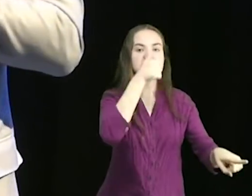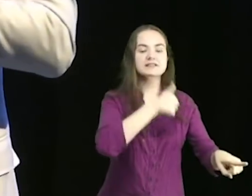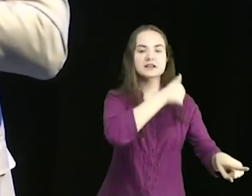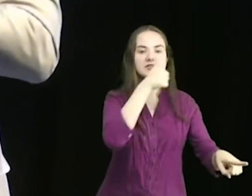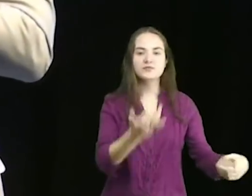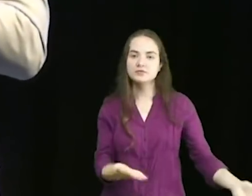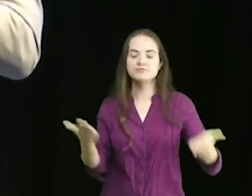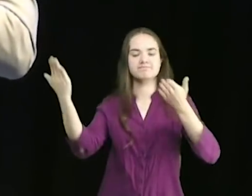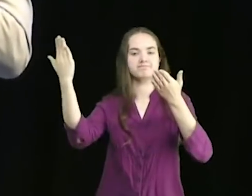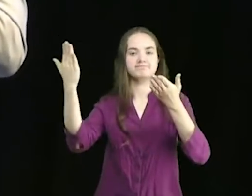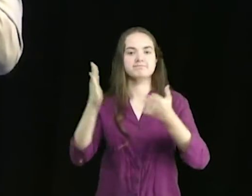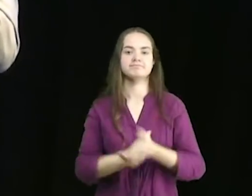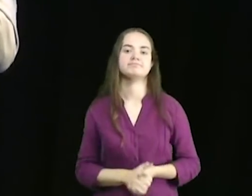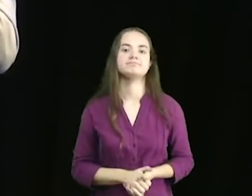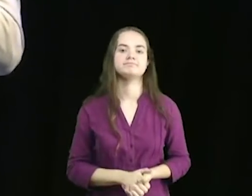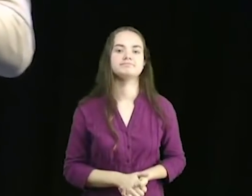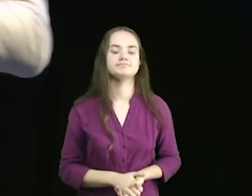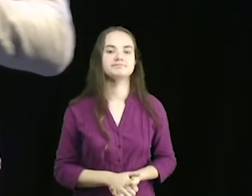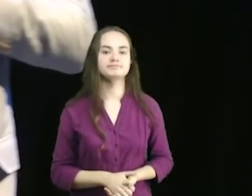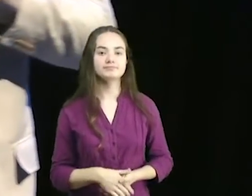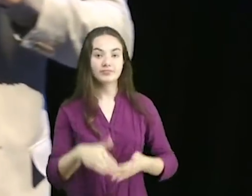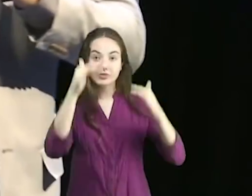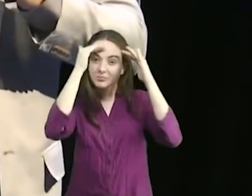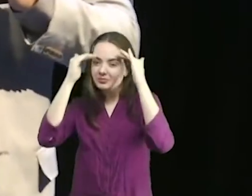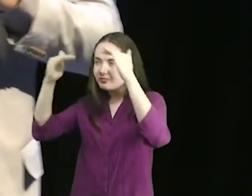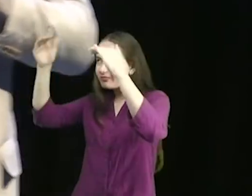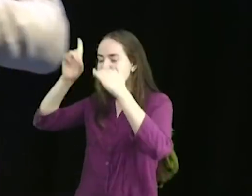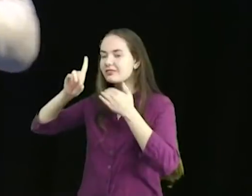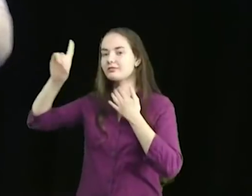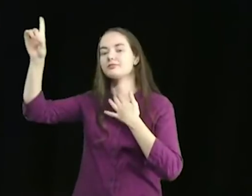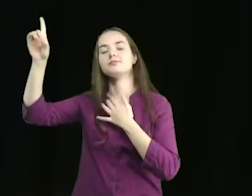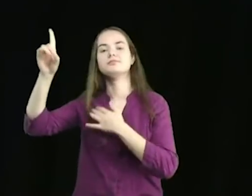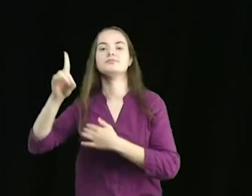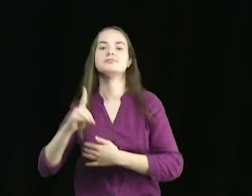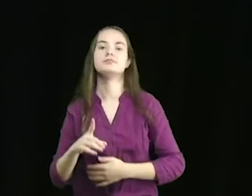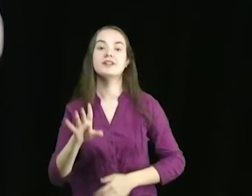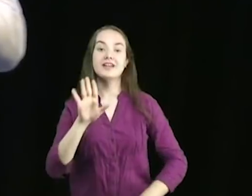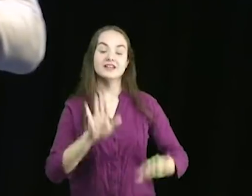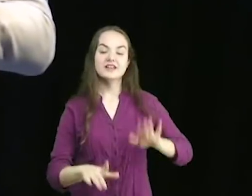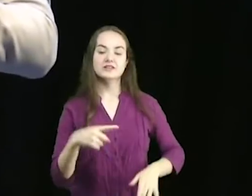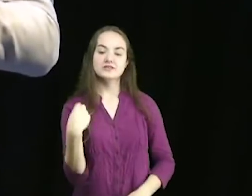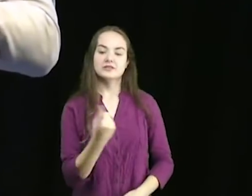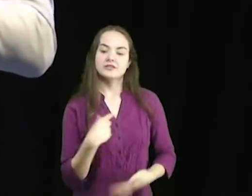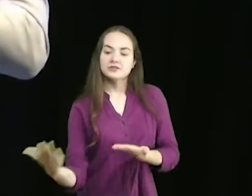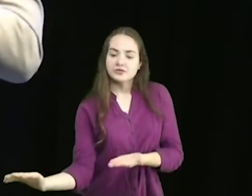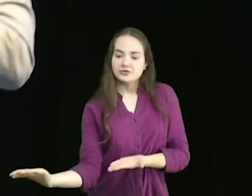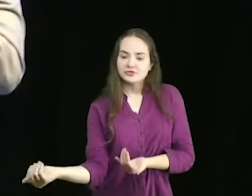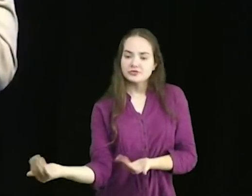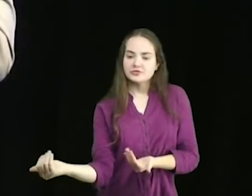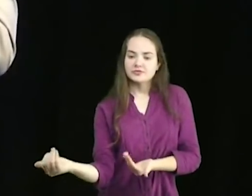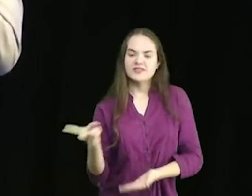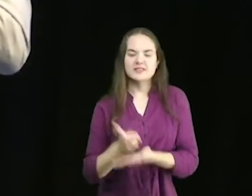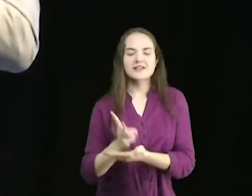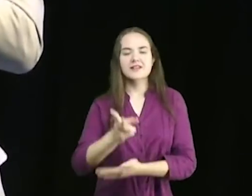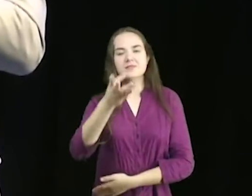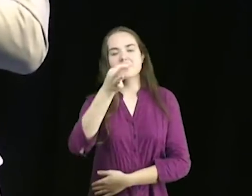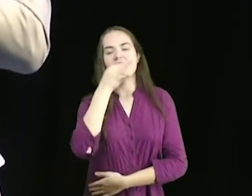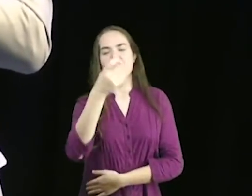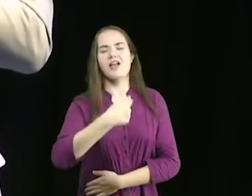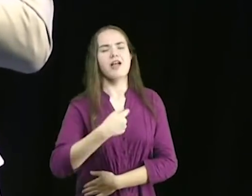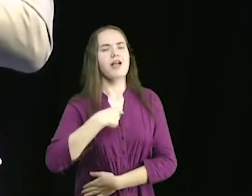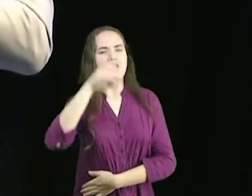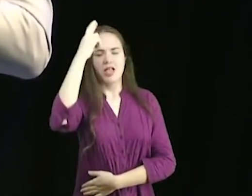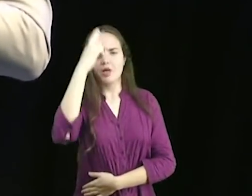A obediência a Deus é que, infelizmente, enquanto a gente é jovem, a gente sempre acha que a gente tem